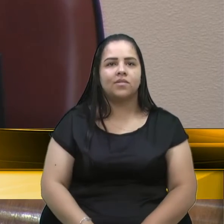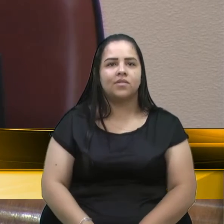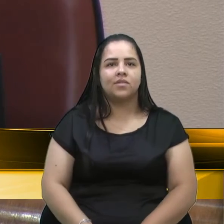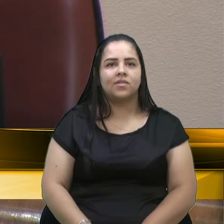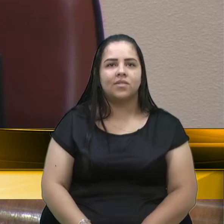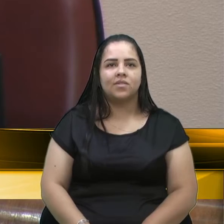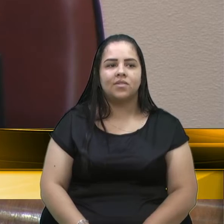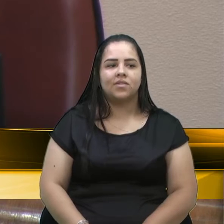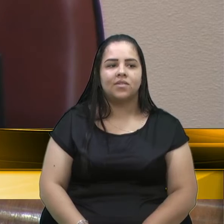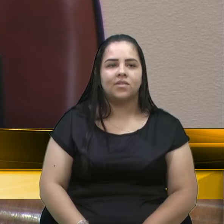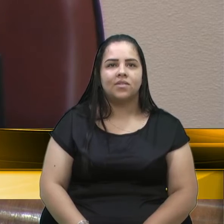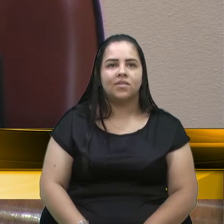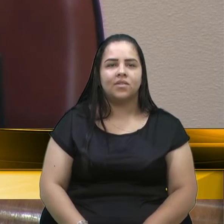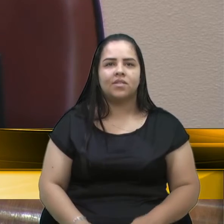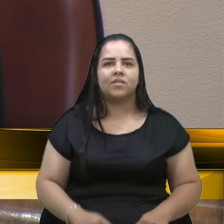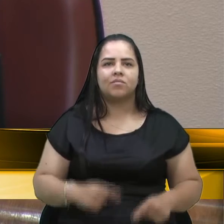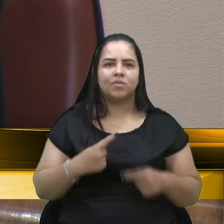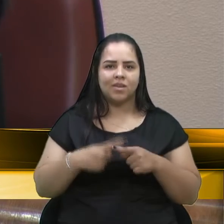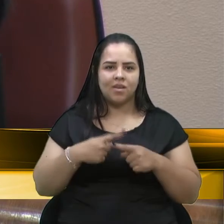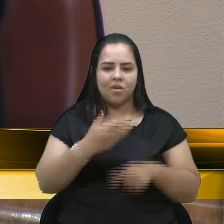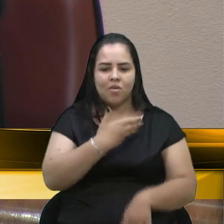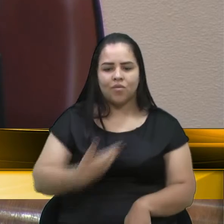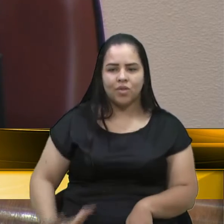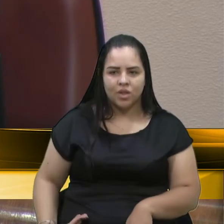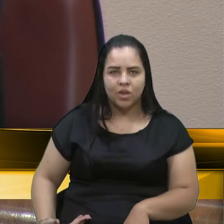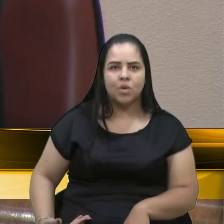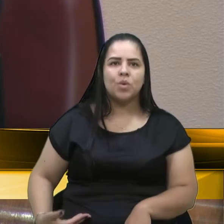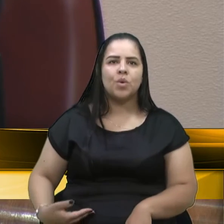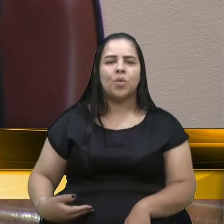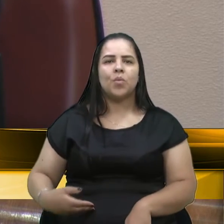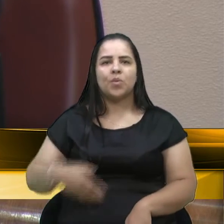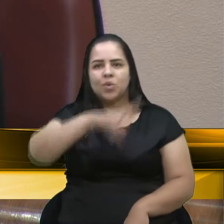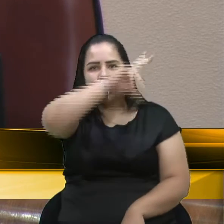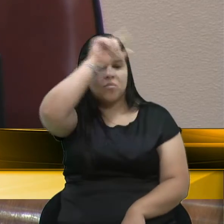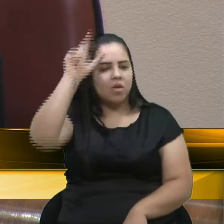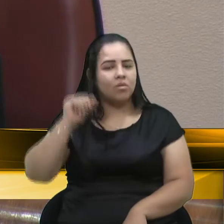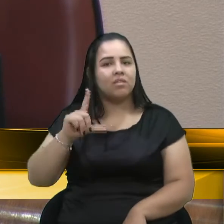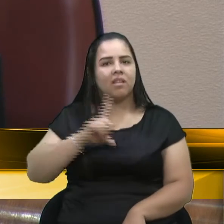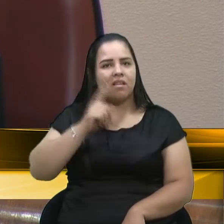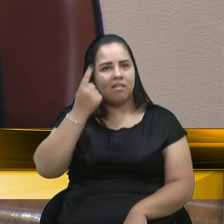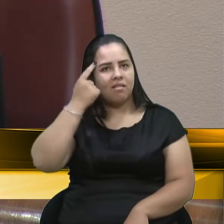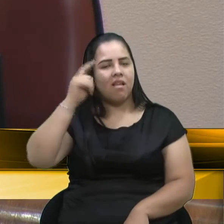do que isso, a gente já sabe que o governo municipal tem essa intenção, que vem trabalhando nisso.